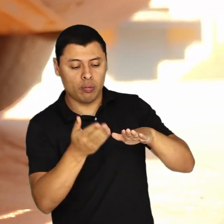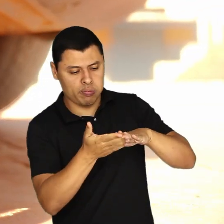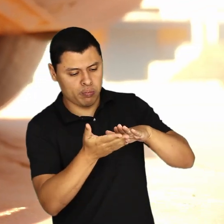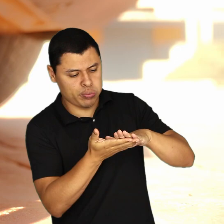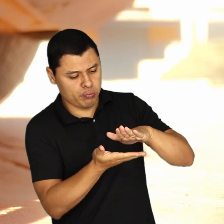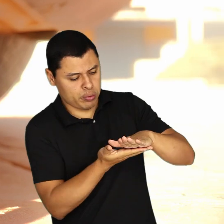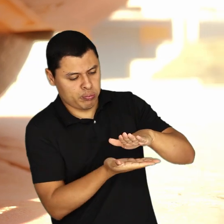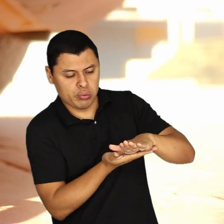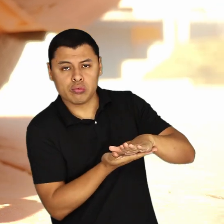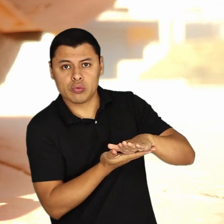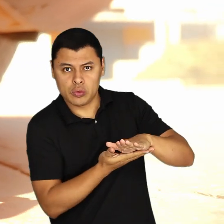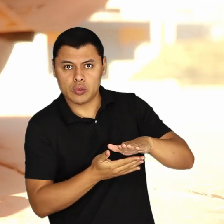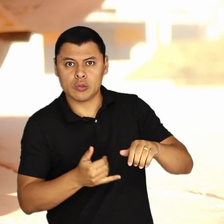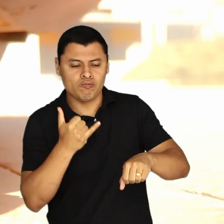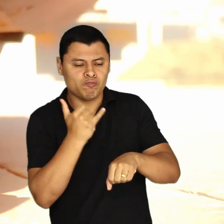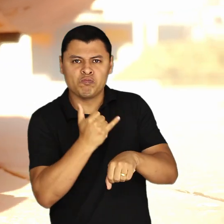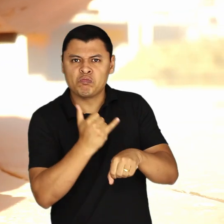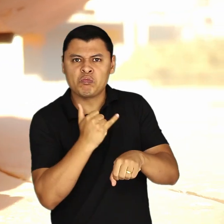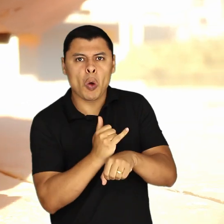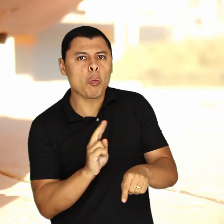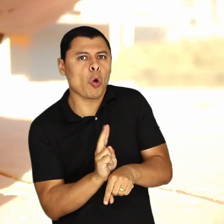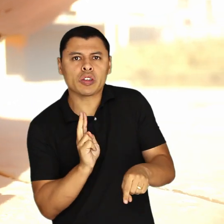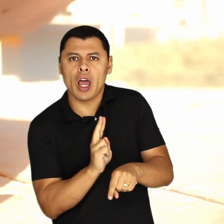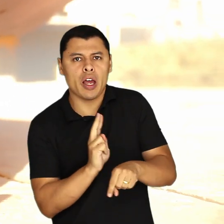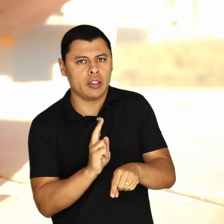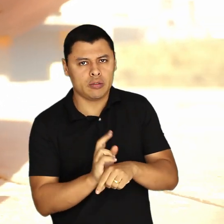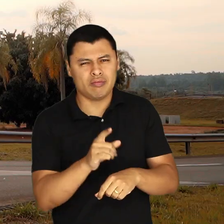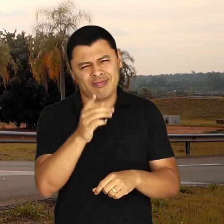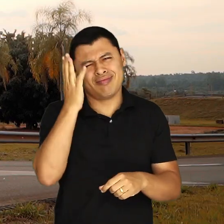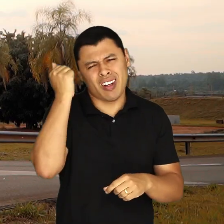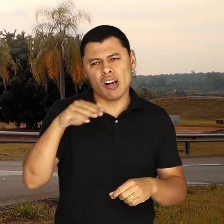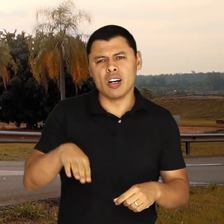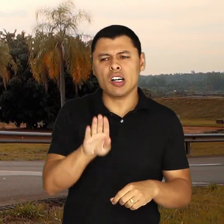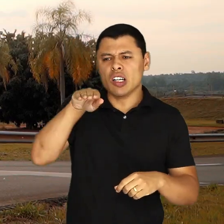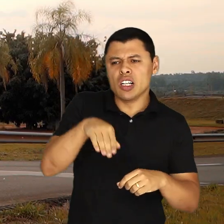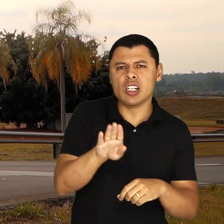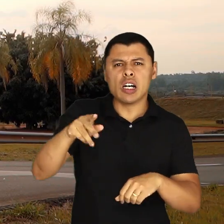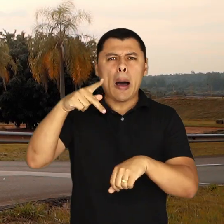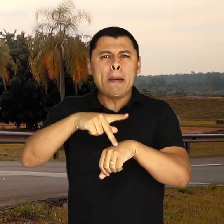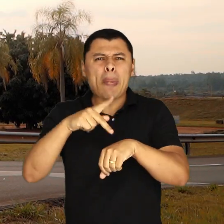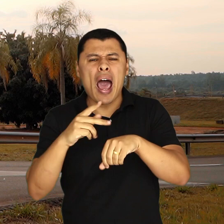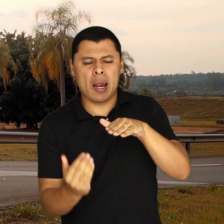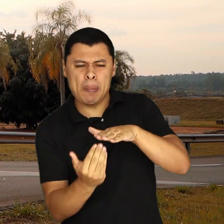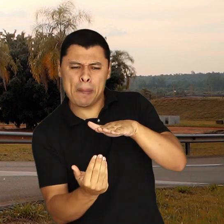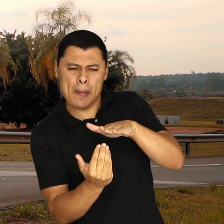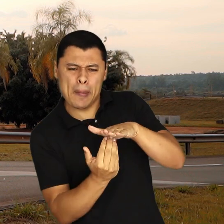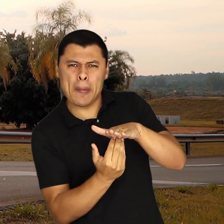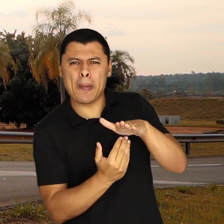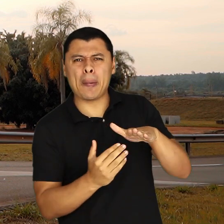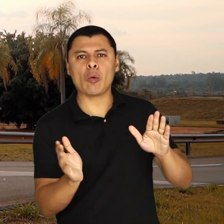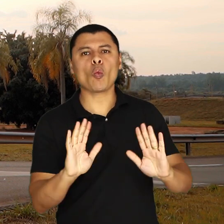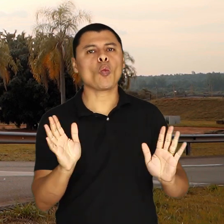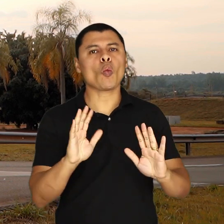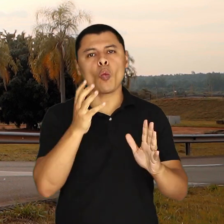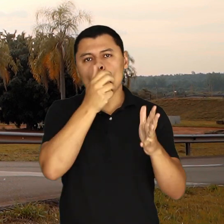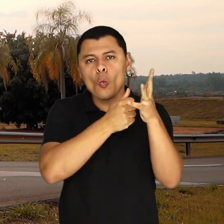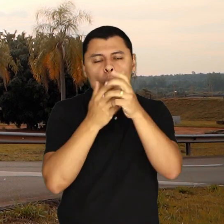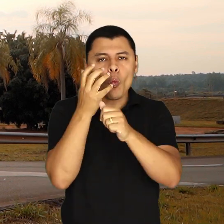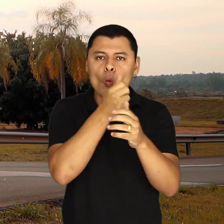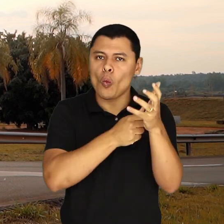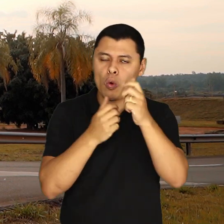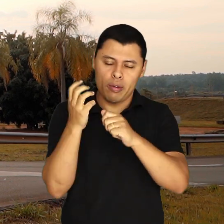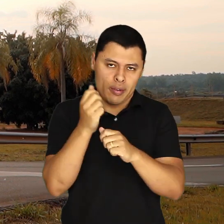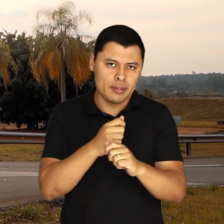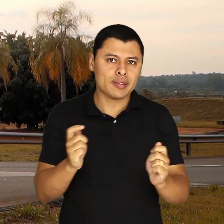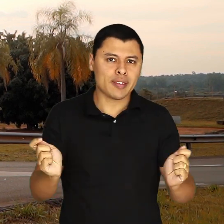placas de aço aqui para proteger cárter, transmissão, linha de combustível, enfim. Quem faz off-road é equipamento básico e essencial para proteger de intrusão aí, de